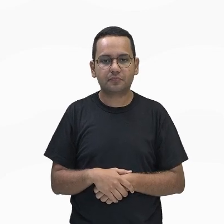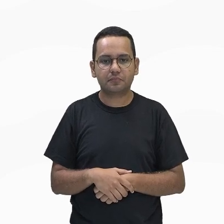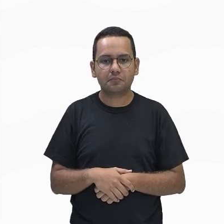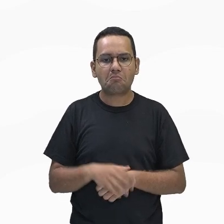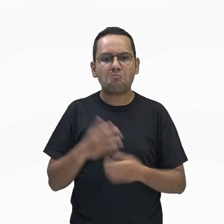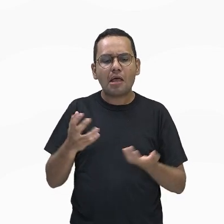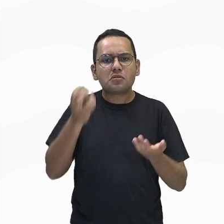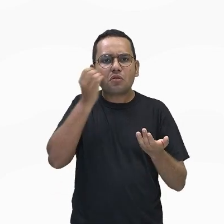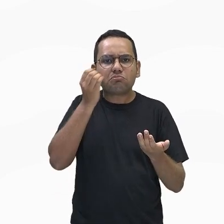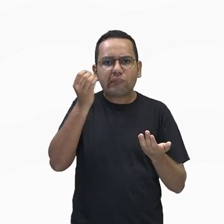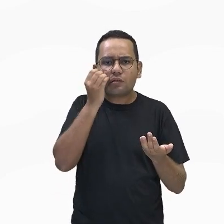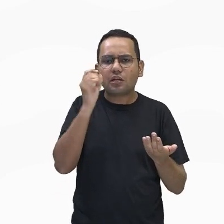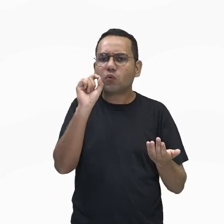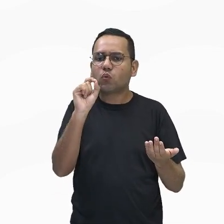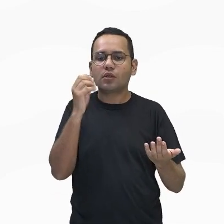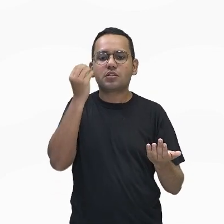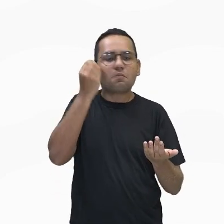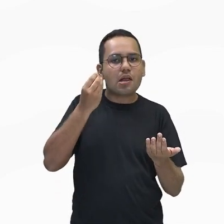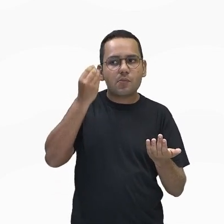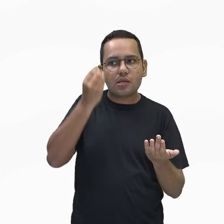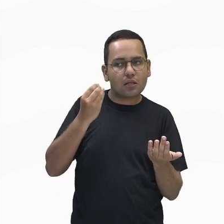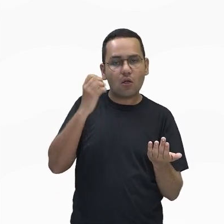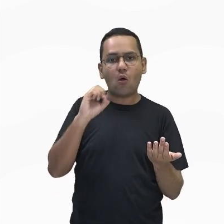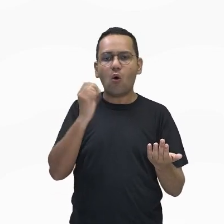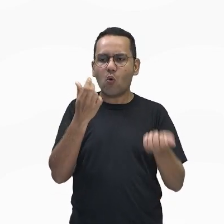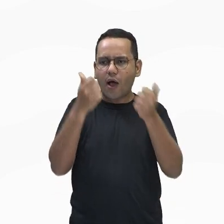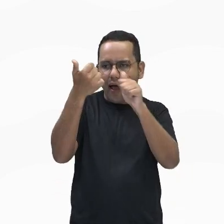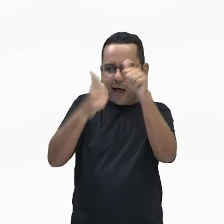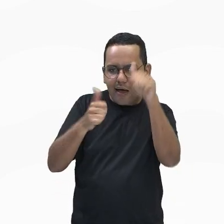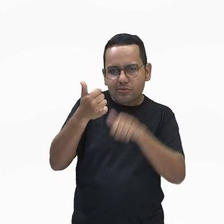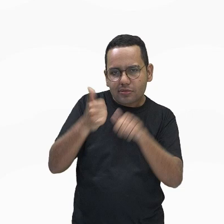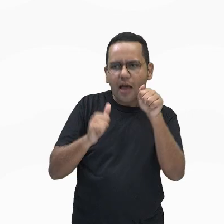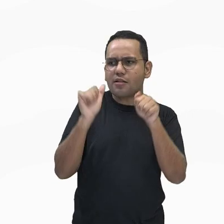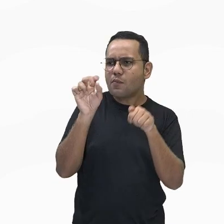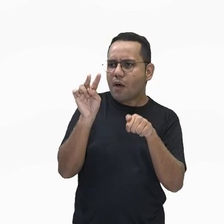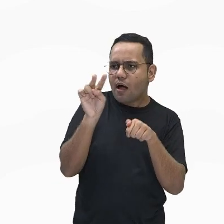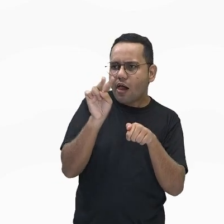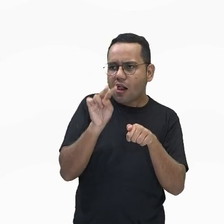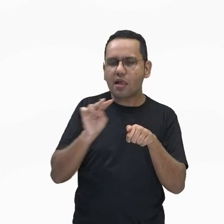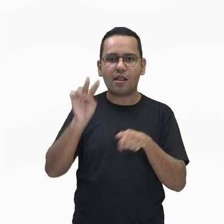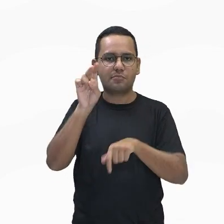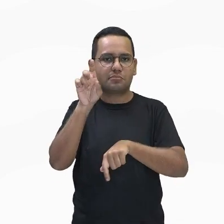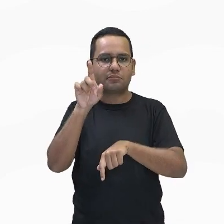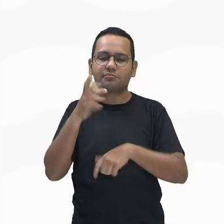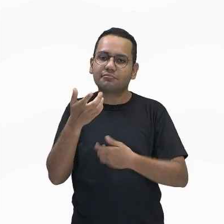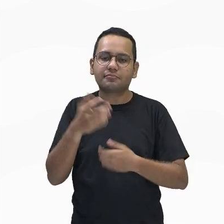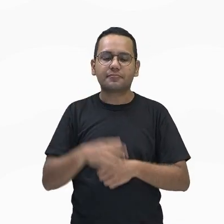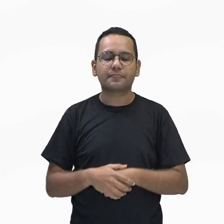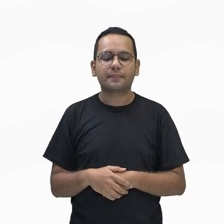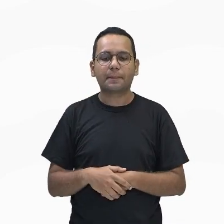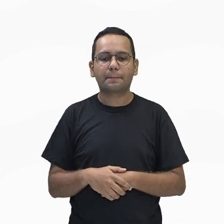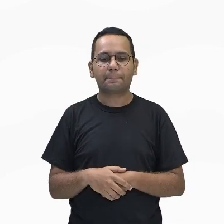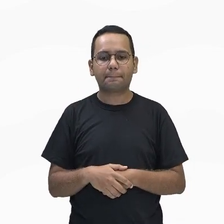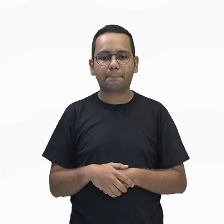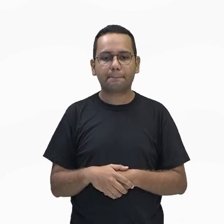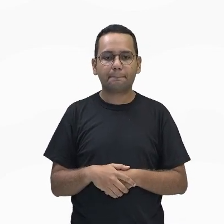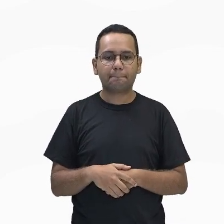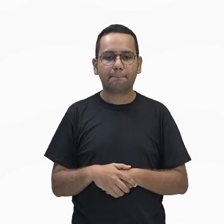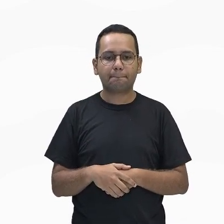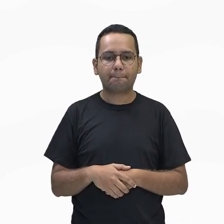testadas por meio de experimentação e observação. E aí, quando está escrito